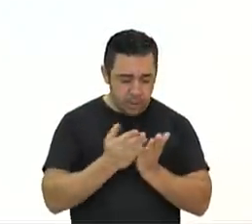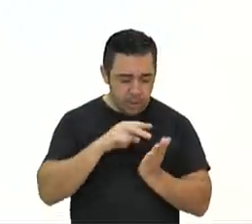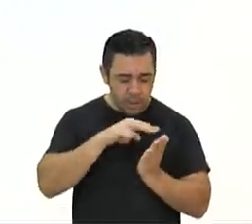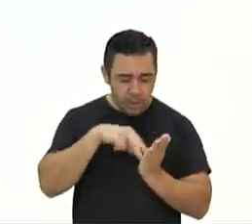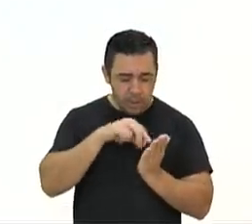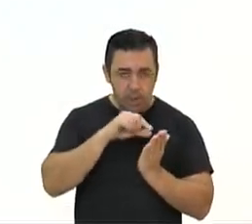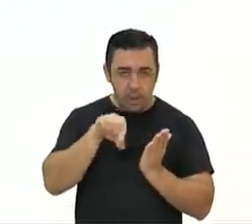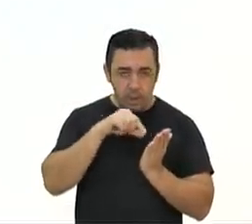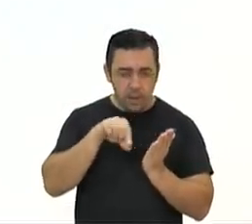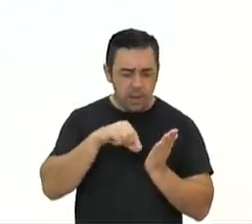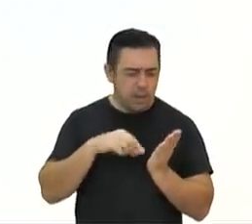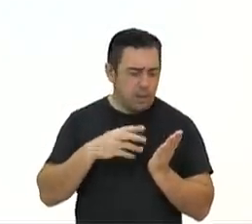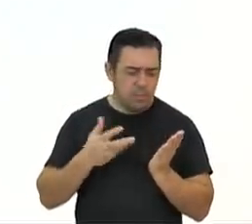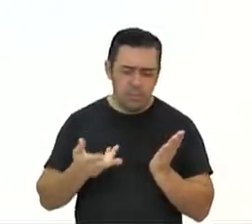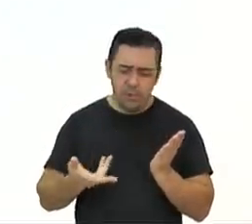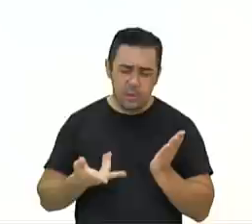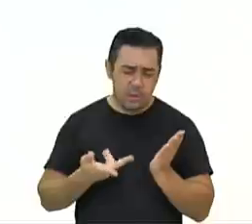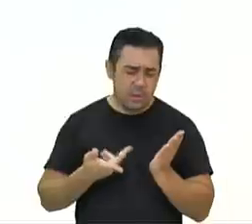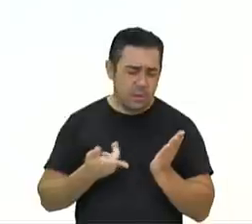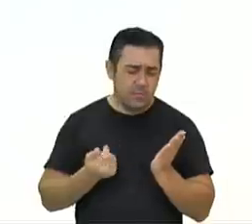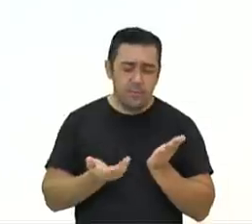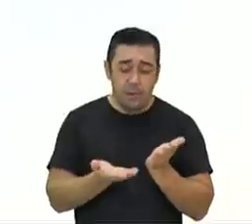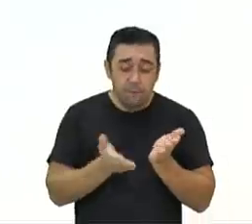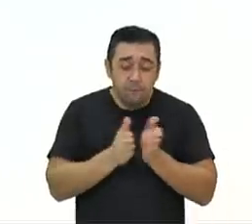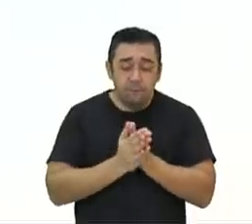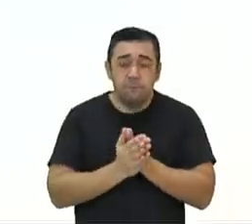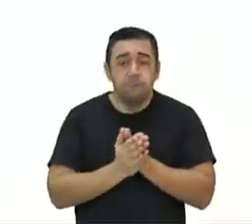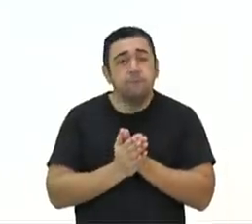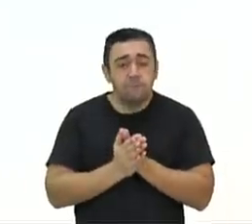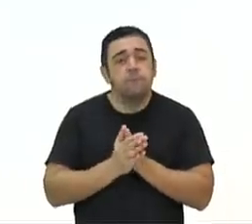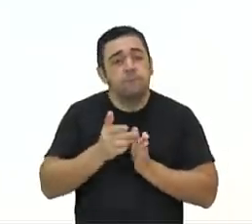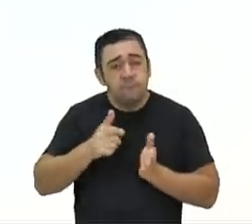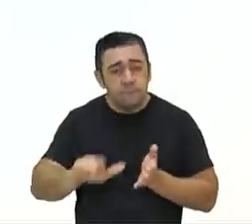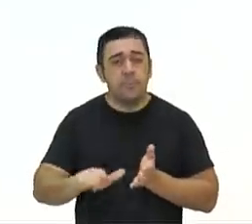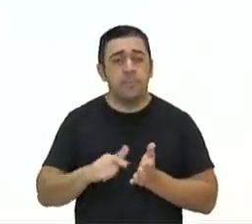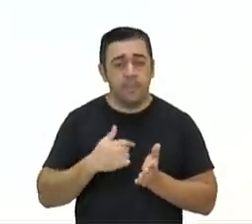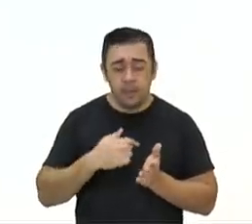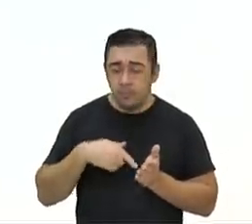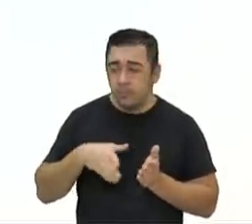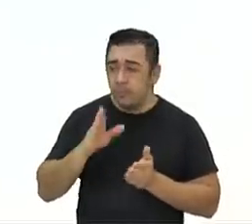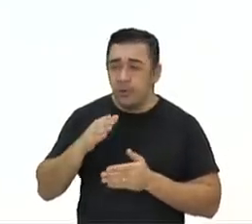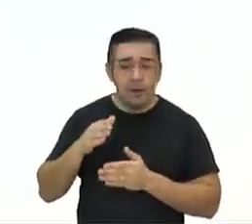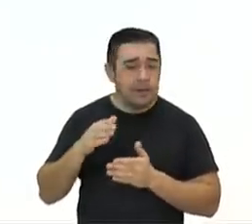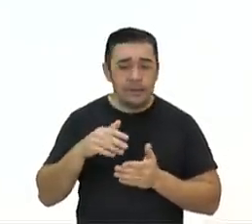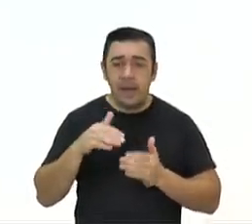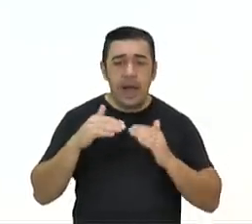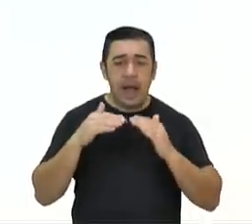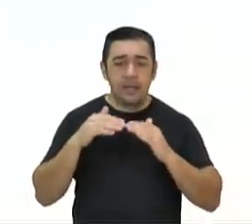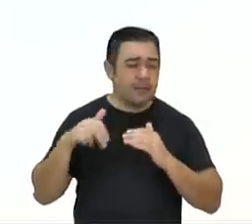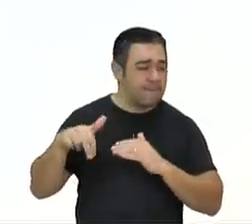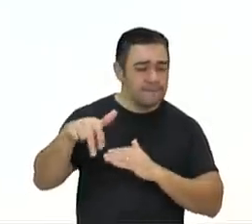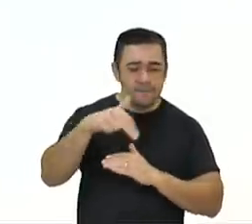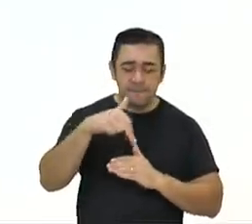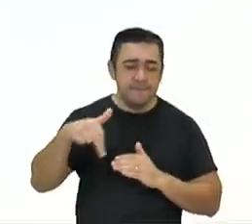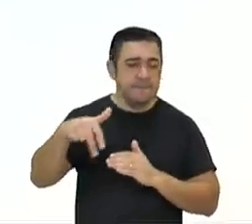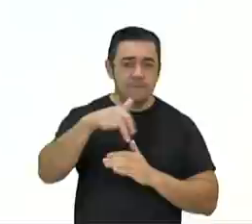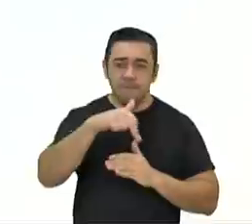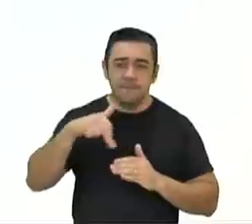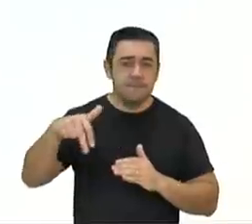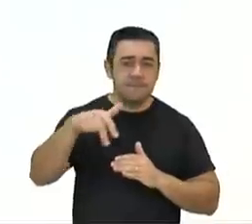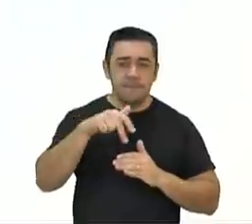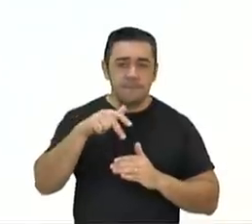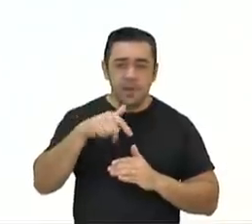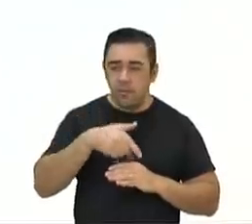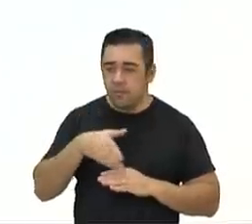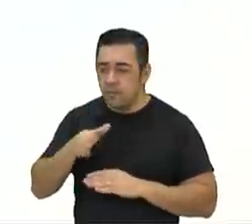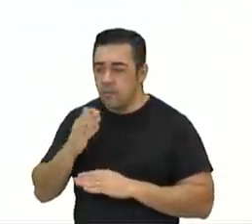linhas maravilhosas. Fechei-o. De novo, fui passear pela casa. Adiei ainda mais indo comer